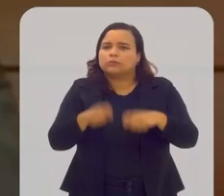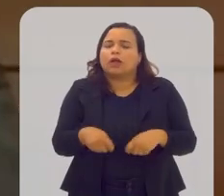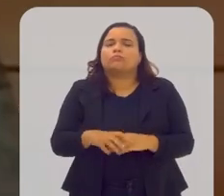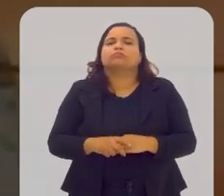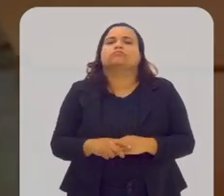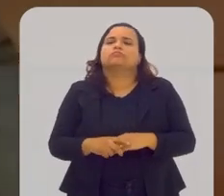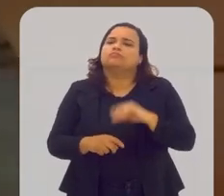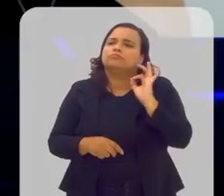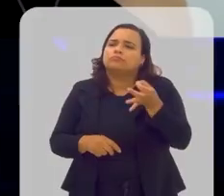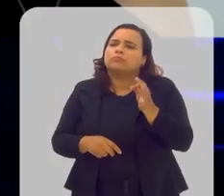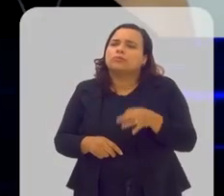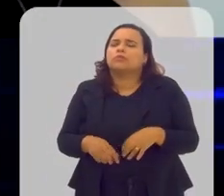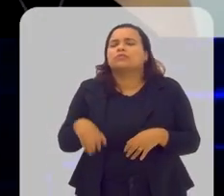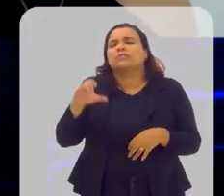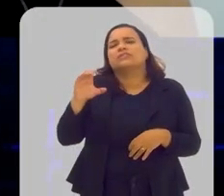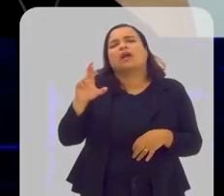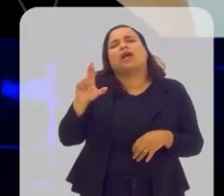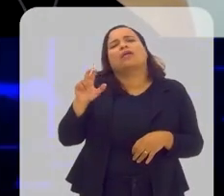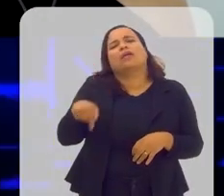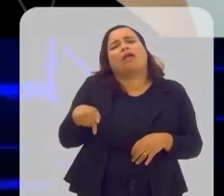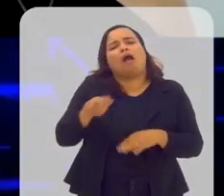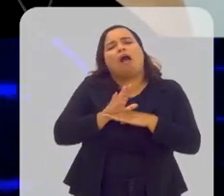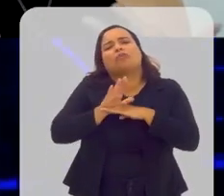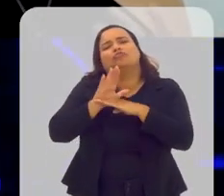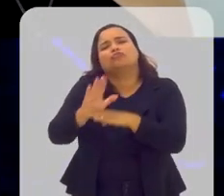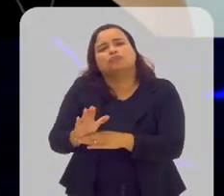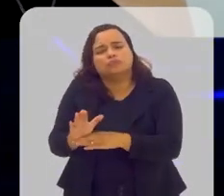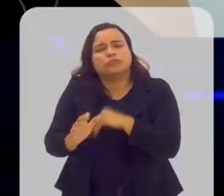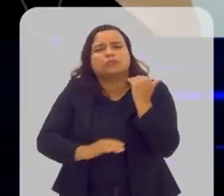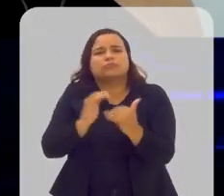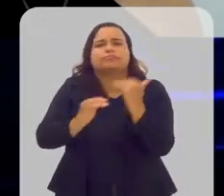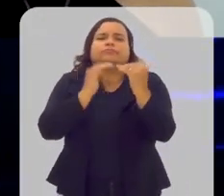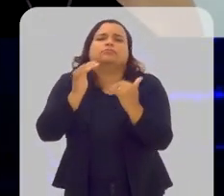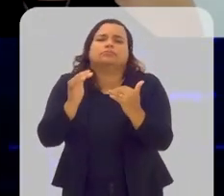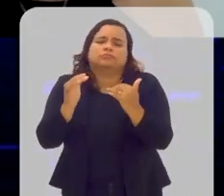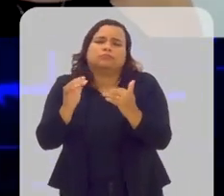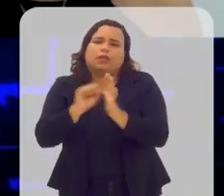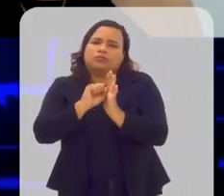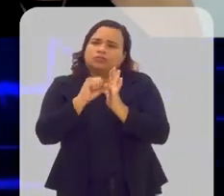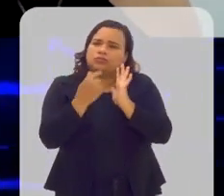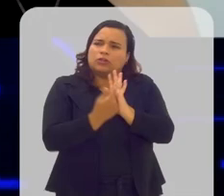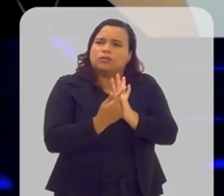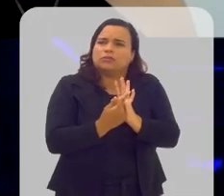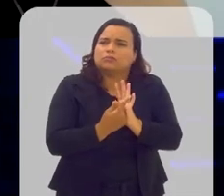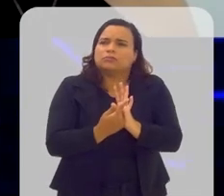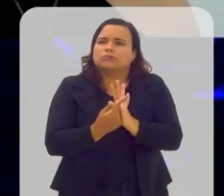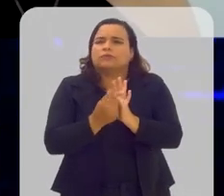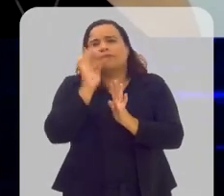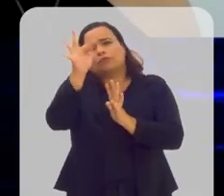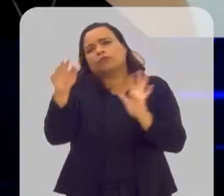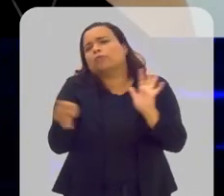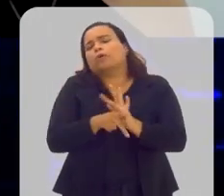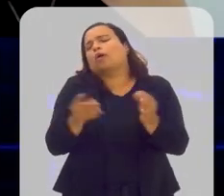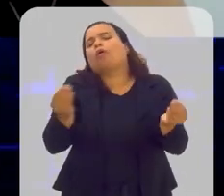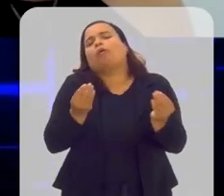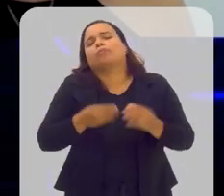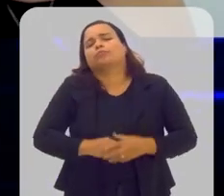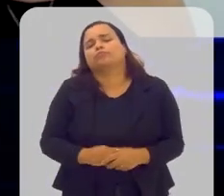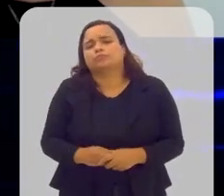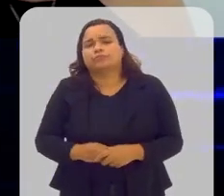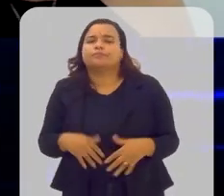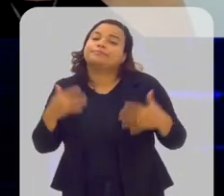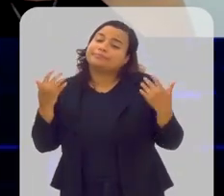economia. E como o CRQ pode contribuir no desenho, no desenvolvimento dessa agenda de